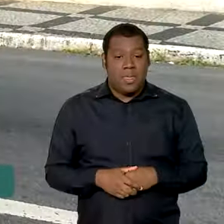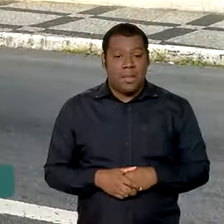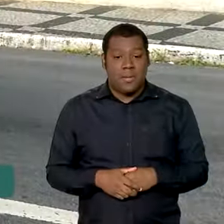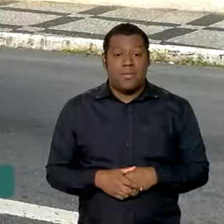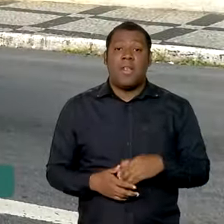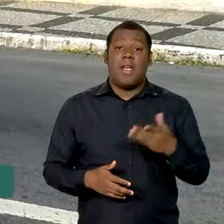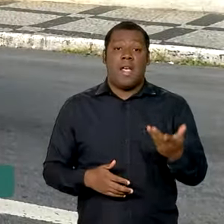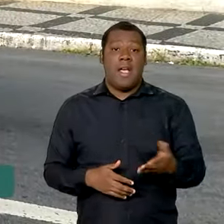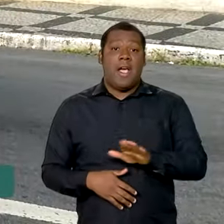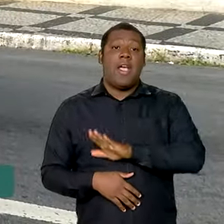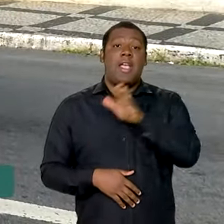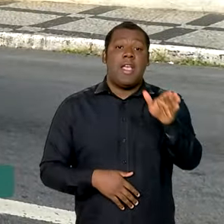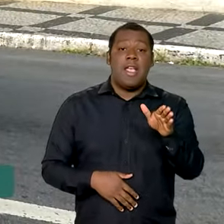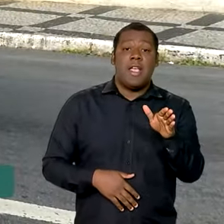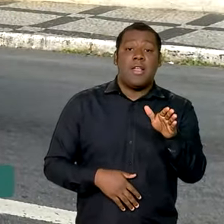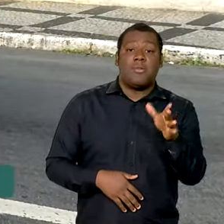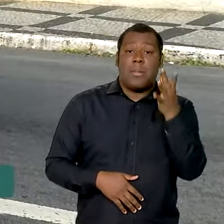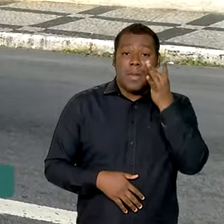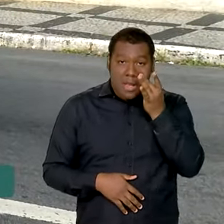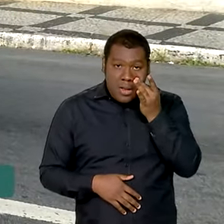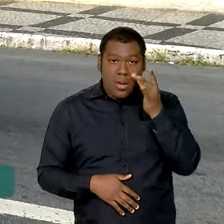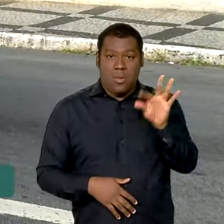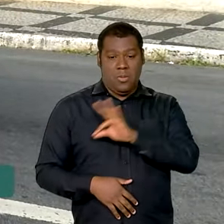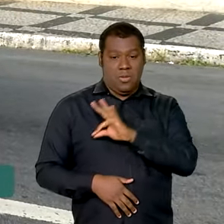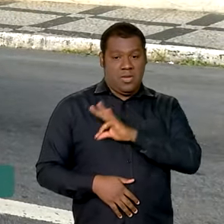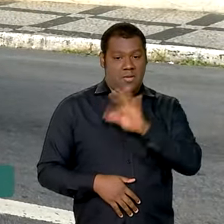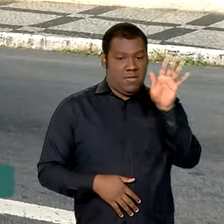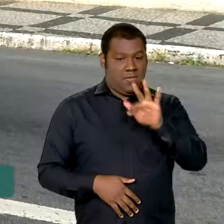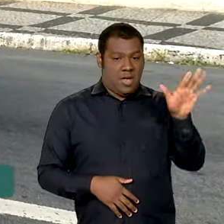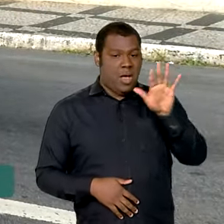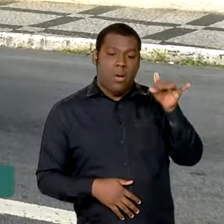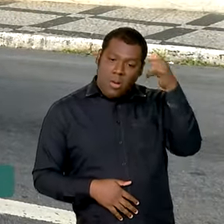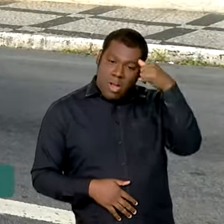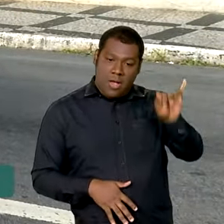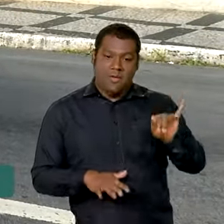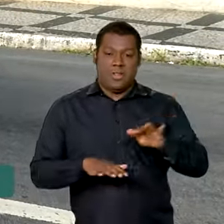a delegacia da Polícia Federal, porque esse serviço é feito com um agendamento online.